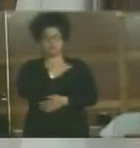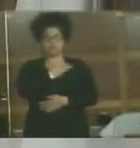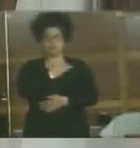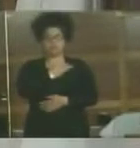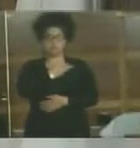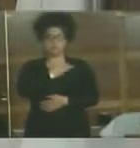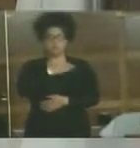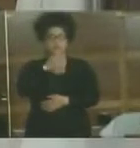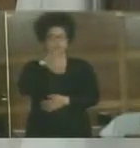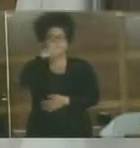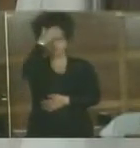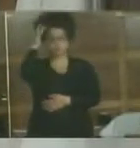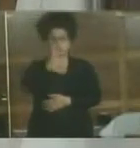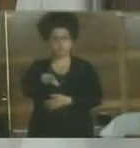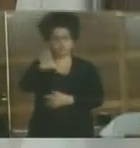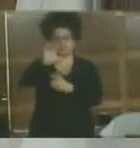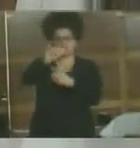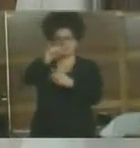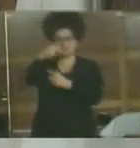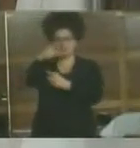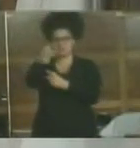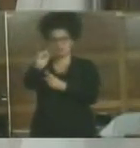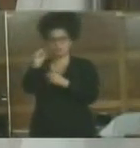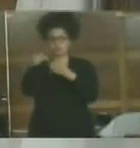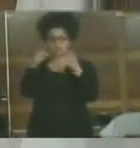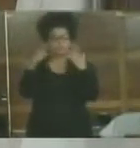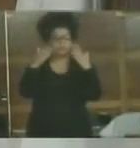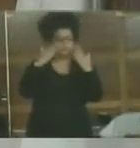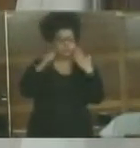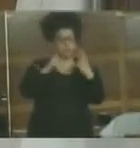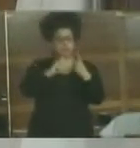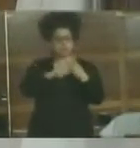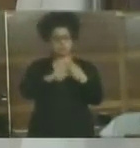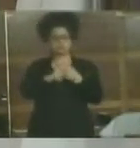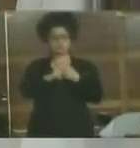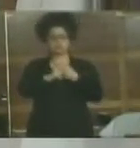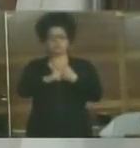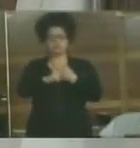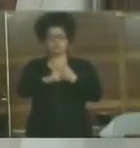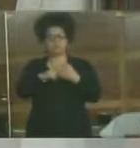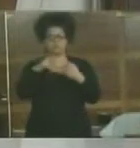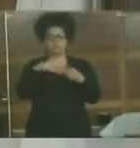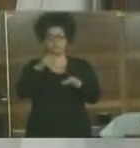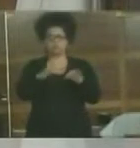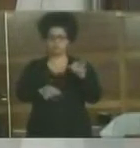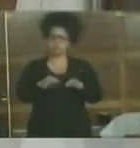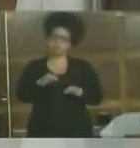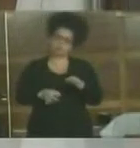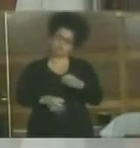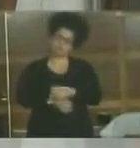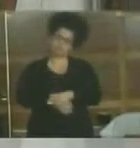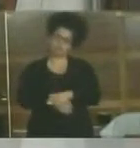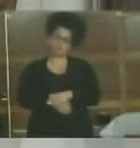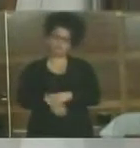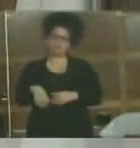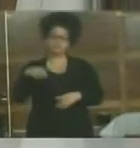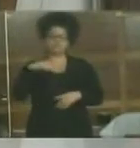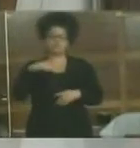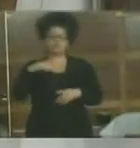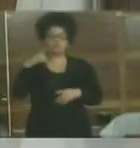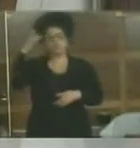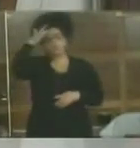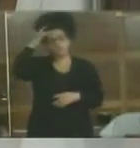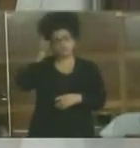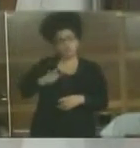do CAPS. Né? Então, tinham psicólogos, psiquiatras, promotor público estava lá, os usuários, cada